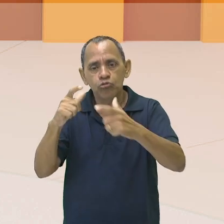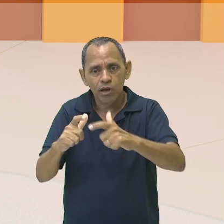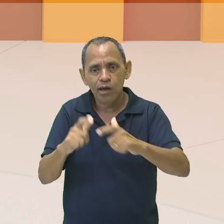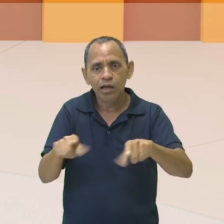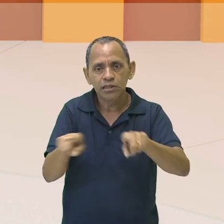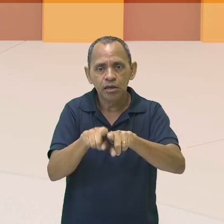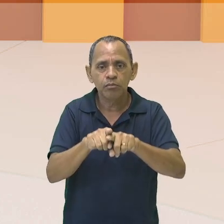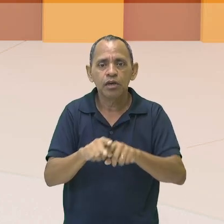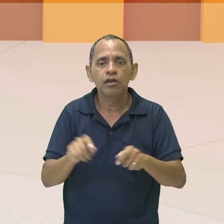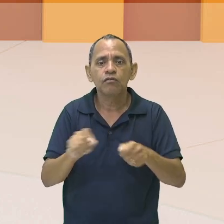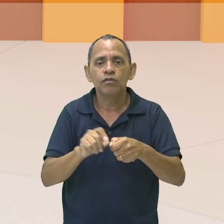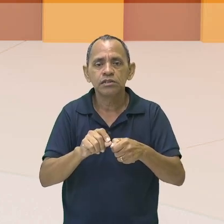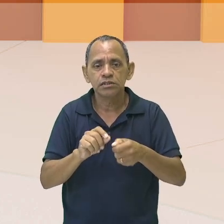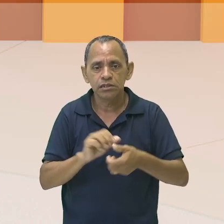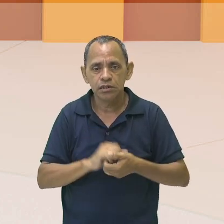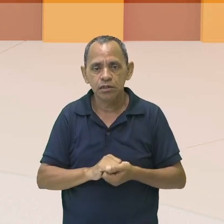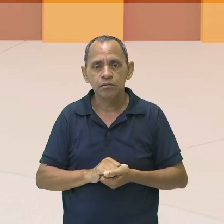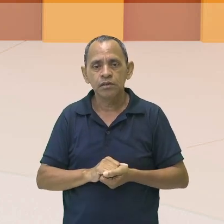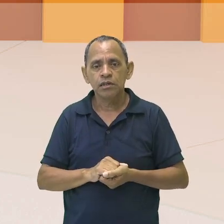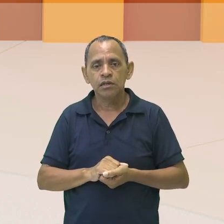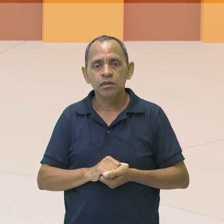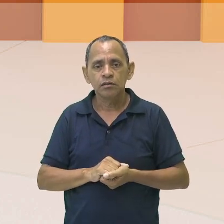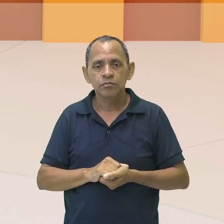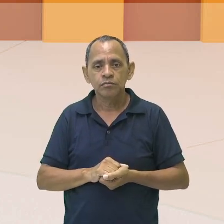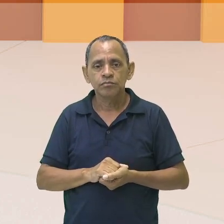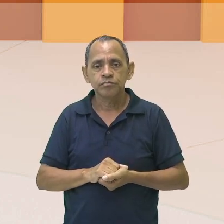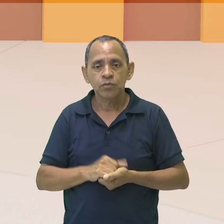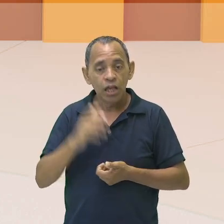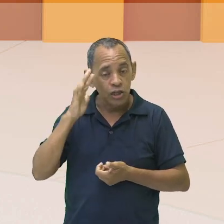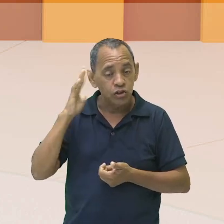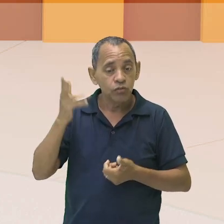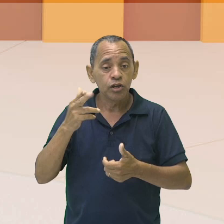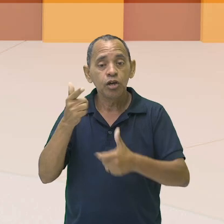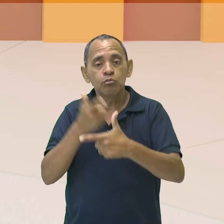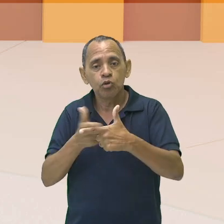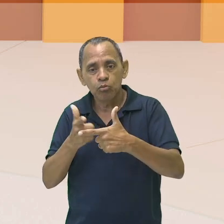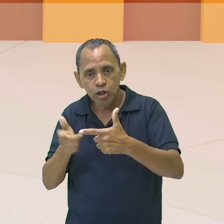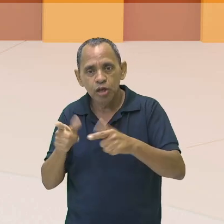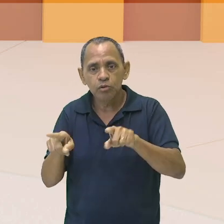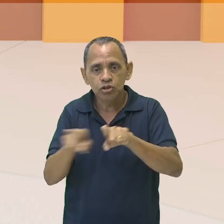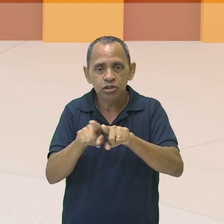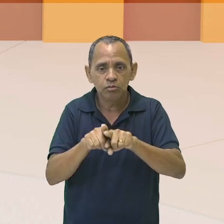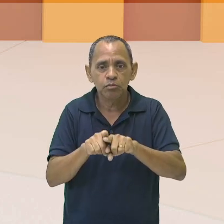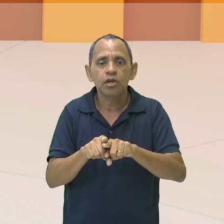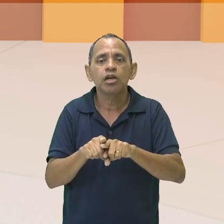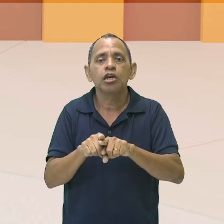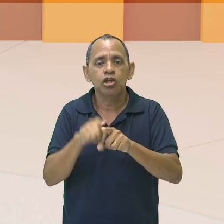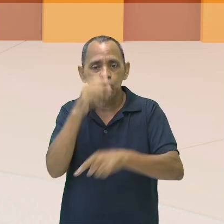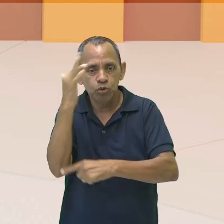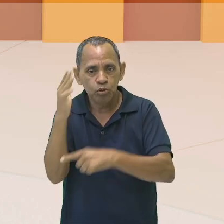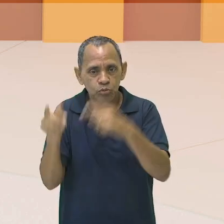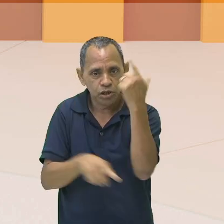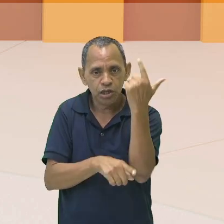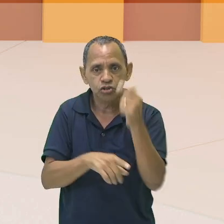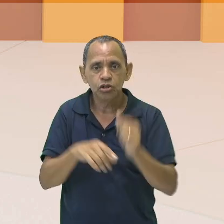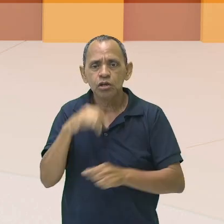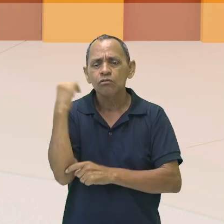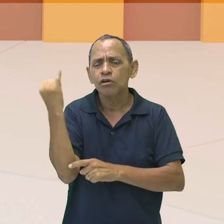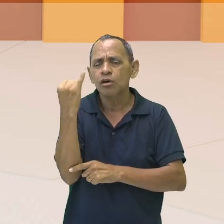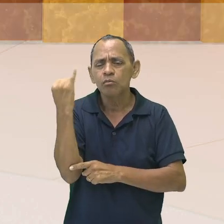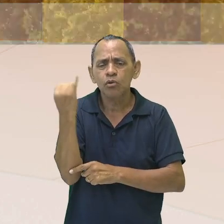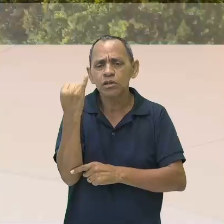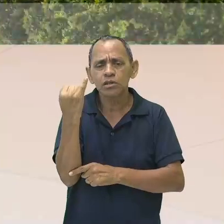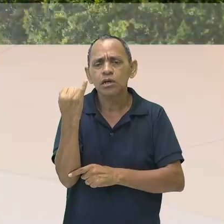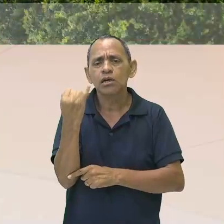programas de educação ambiental. Então, essas são algumas das atribuições aqui do IBAMA, certo? Importância do IBAMA